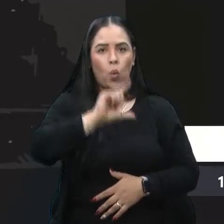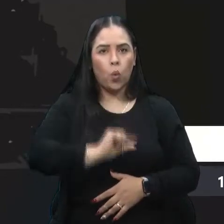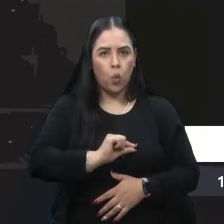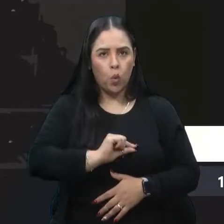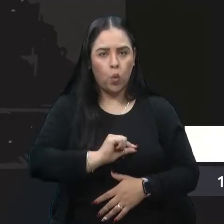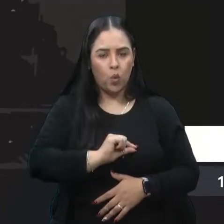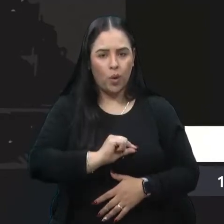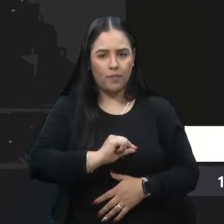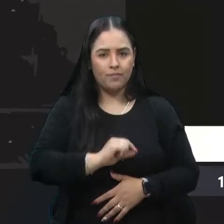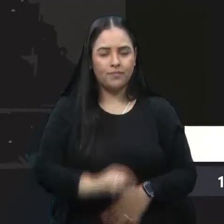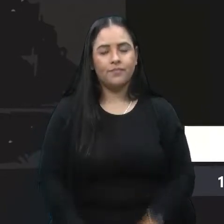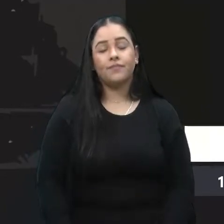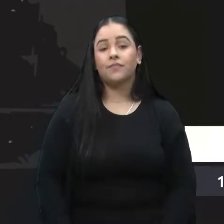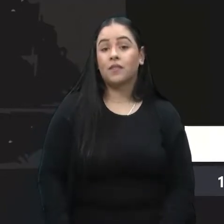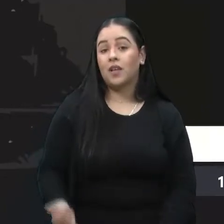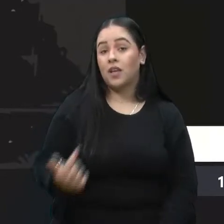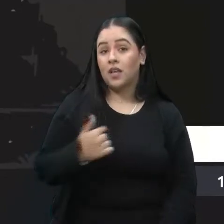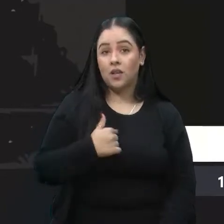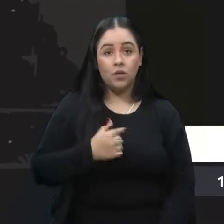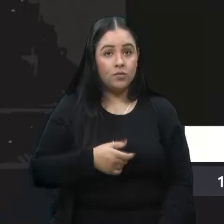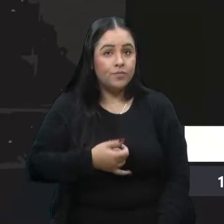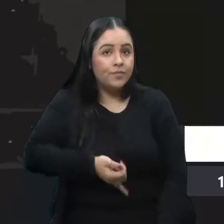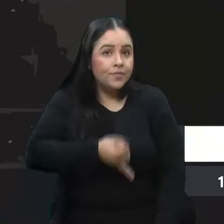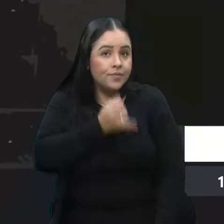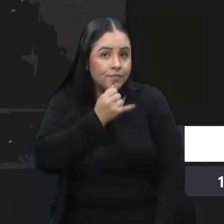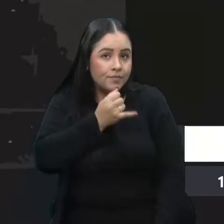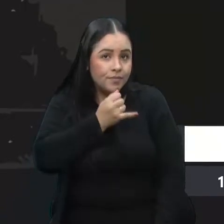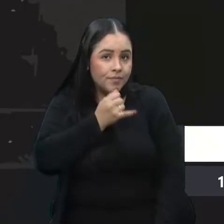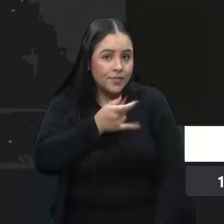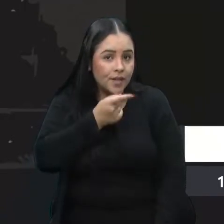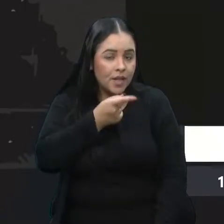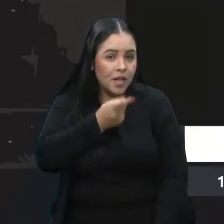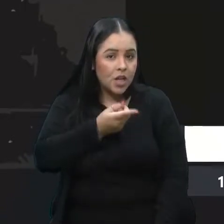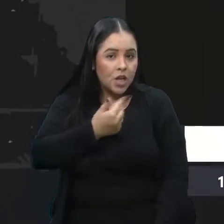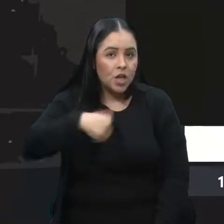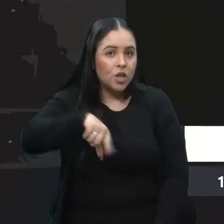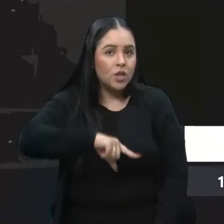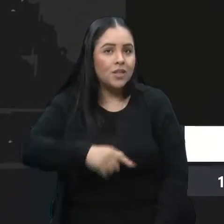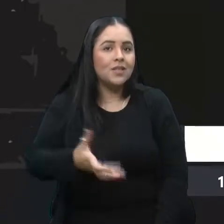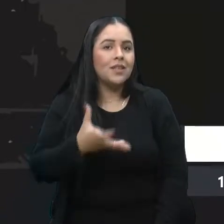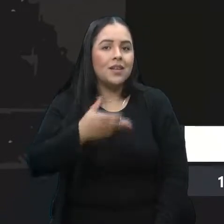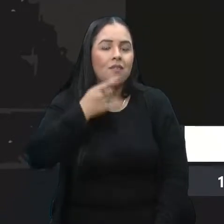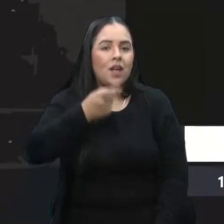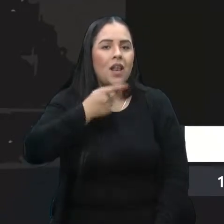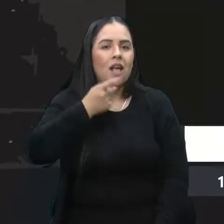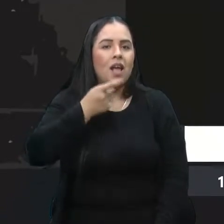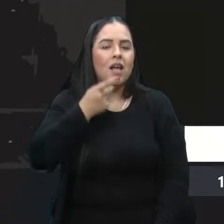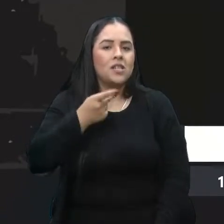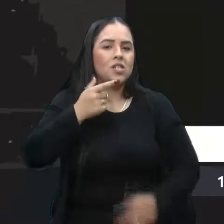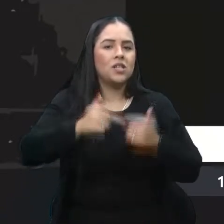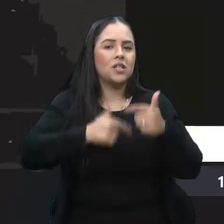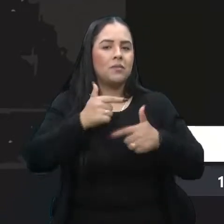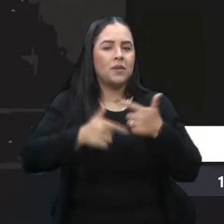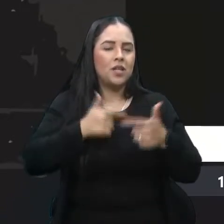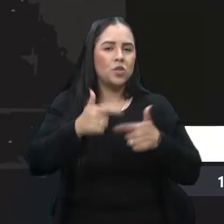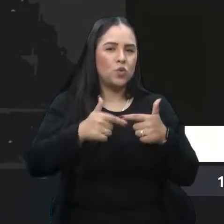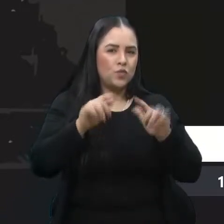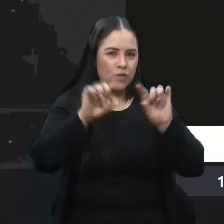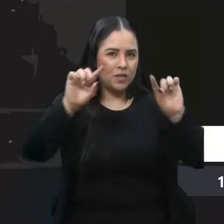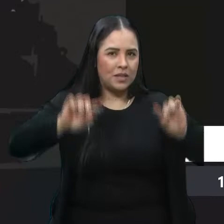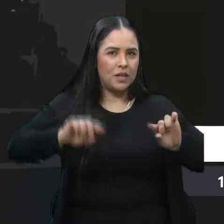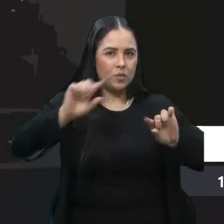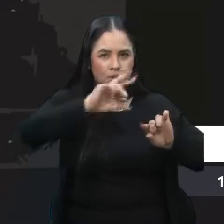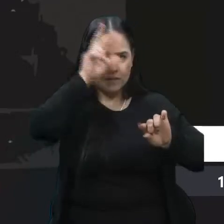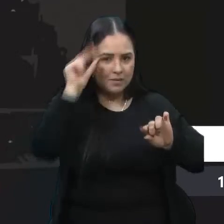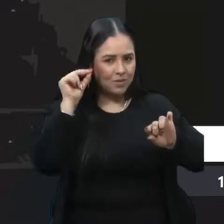eu estou trazendo esse exemplo para dizer que, quando a gente quer falar de serviço público, seria importante